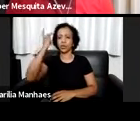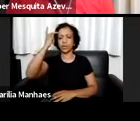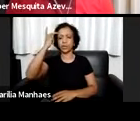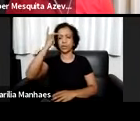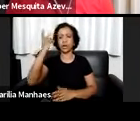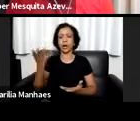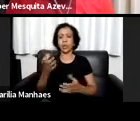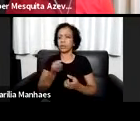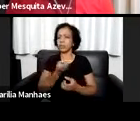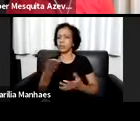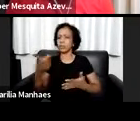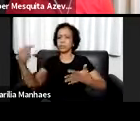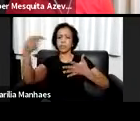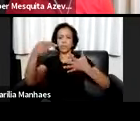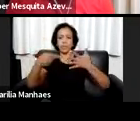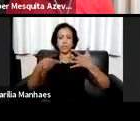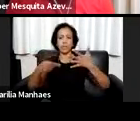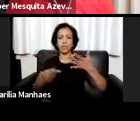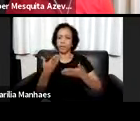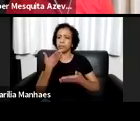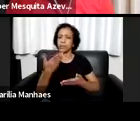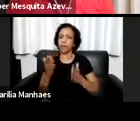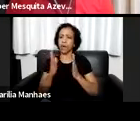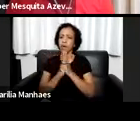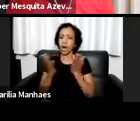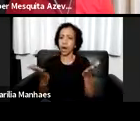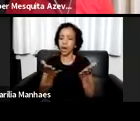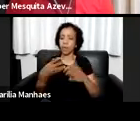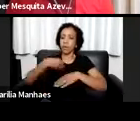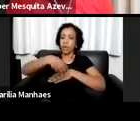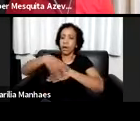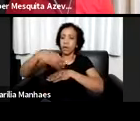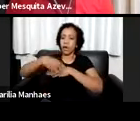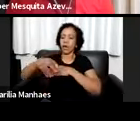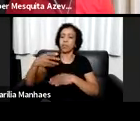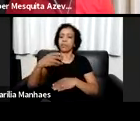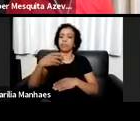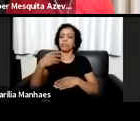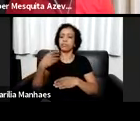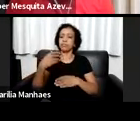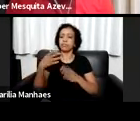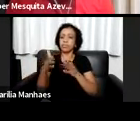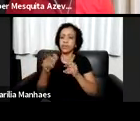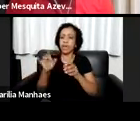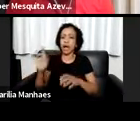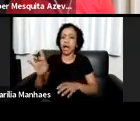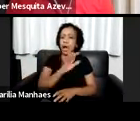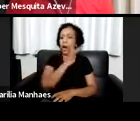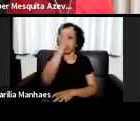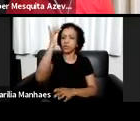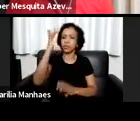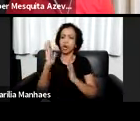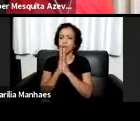Então, nós vamos colocando os pedidos e aí vamos dando oportunidade para cada um de vocês orarem.